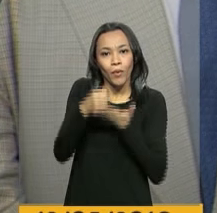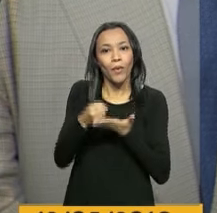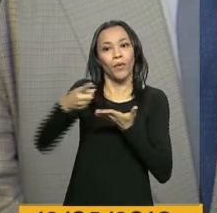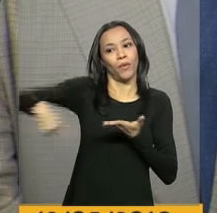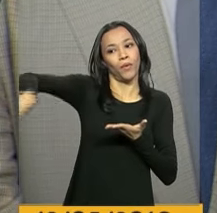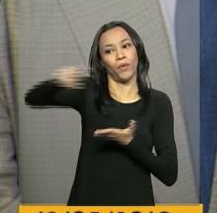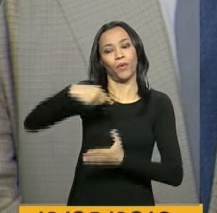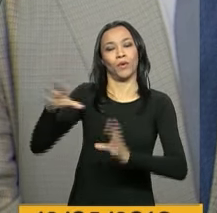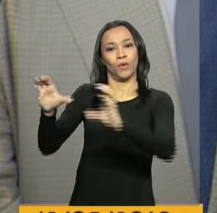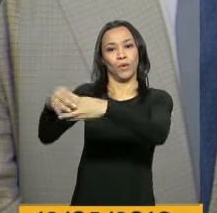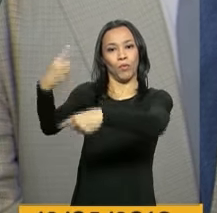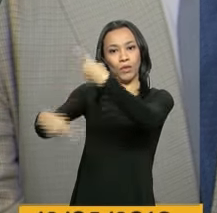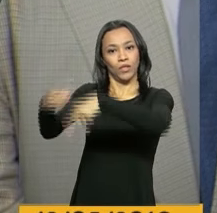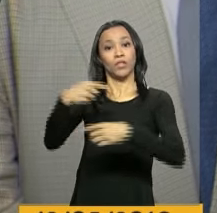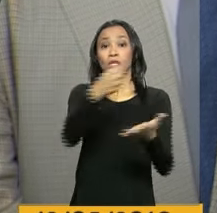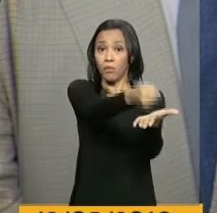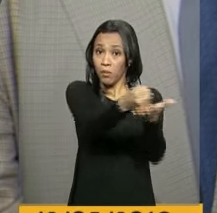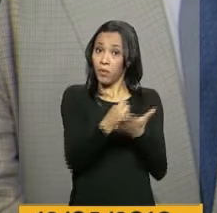também